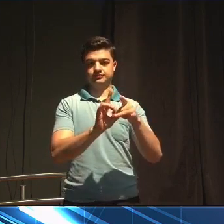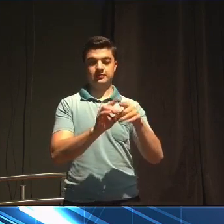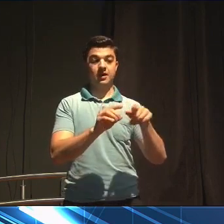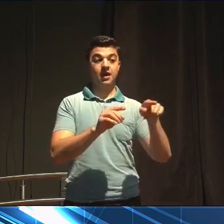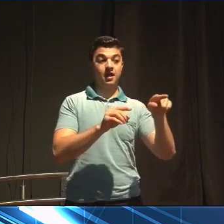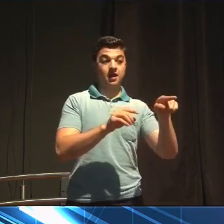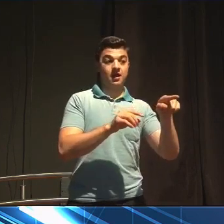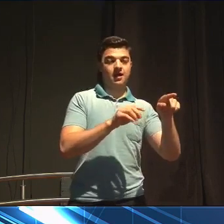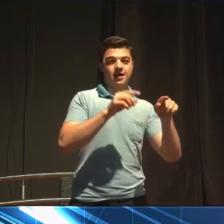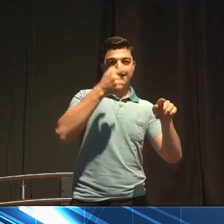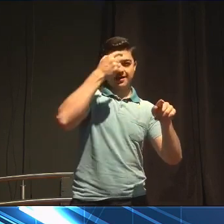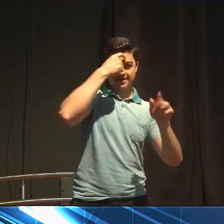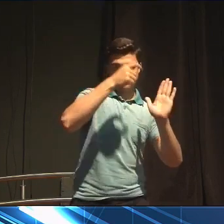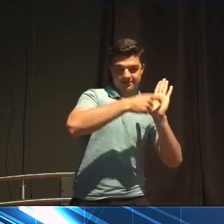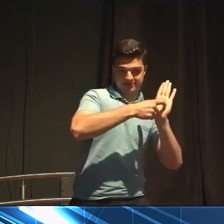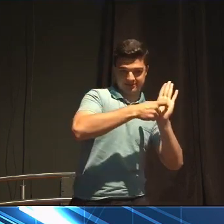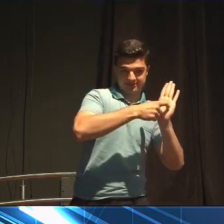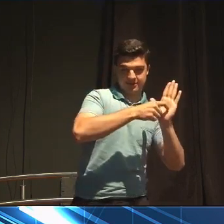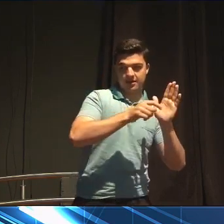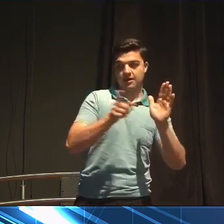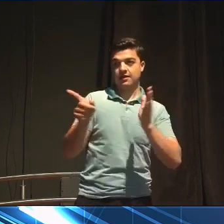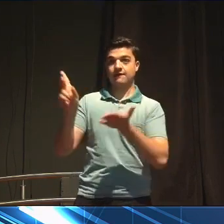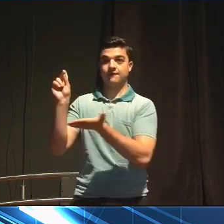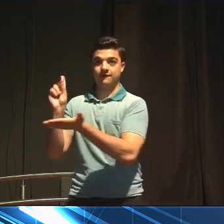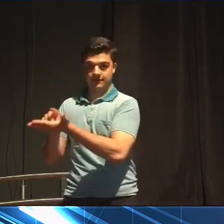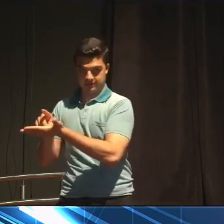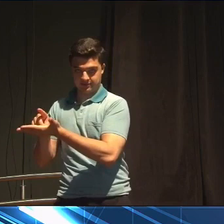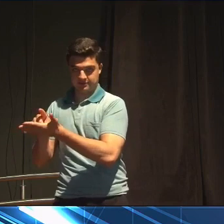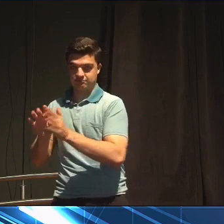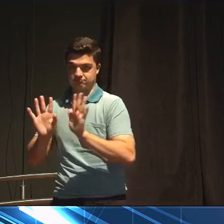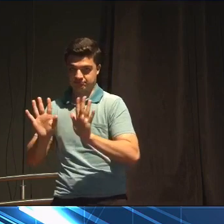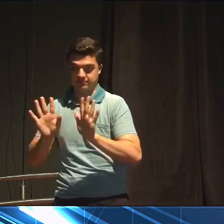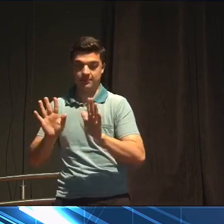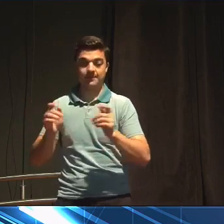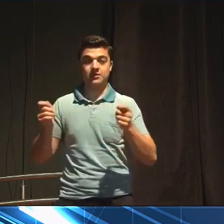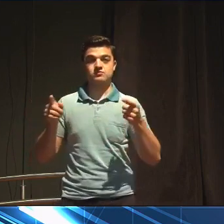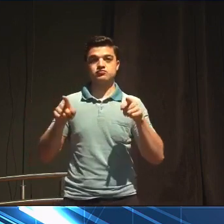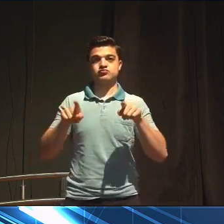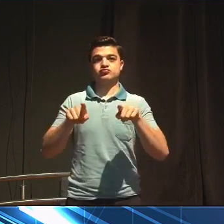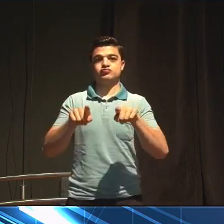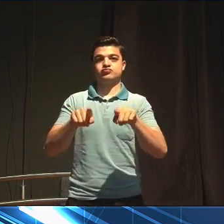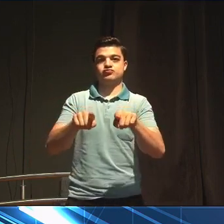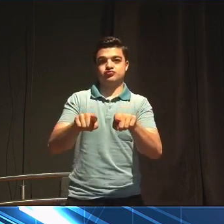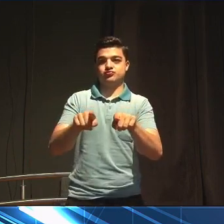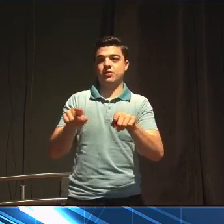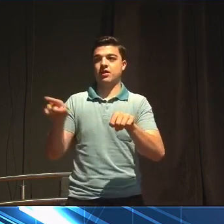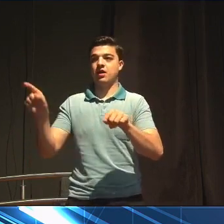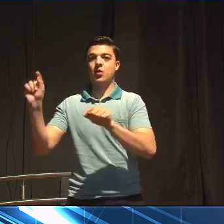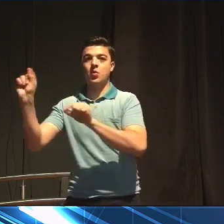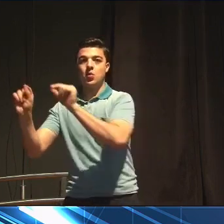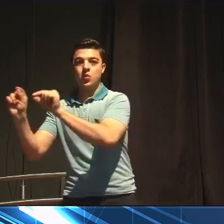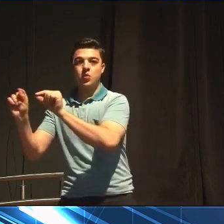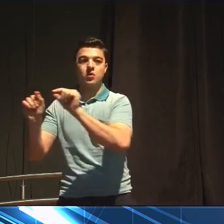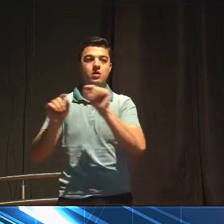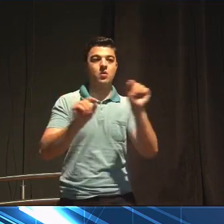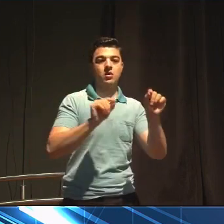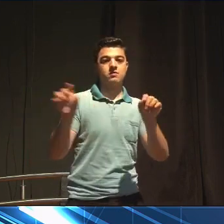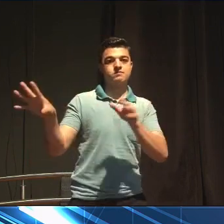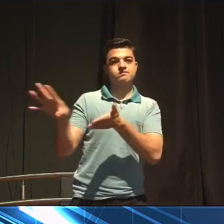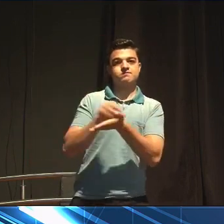eu posso ter uma fábrica com gêmeo digital que tem tanta precisão que no momento em que eu conectar os meus sensores da fábrica real lá